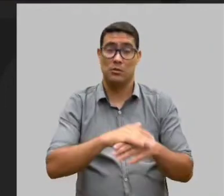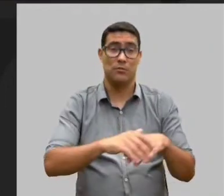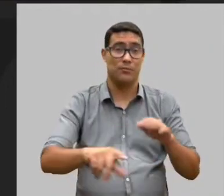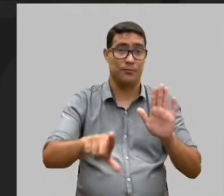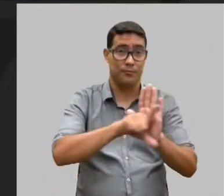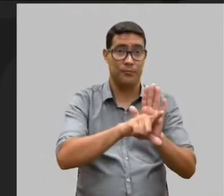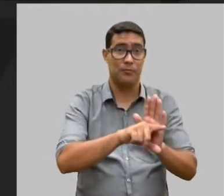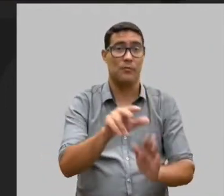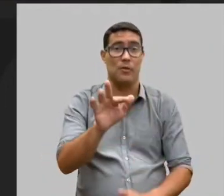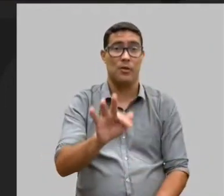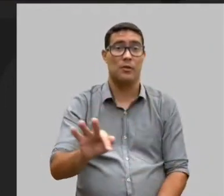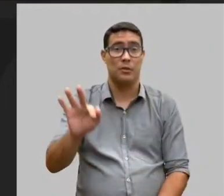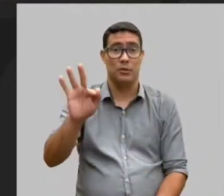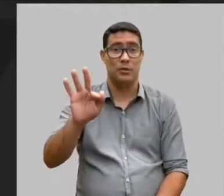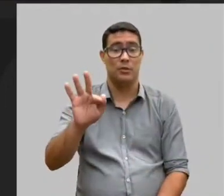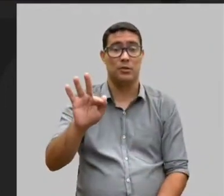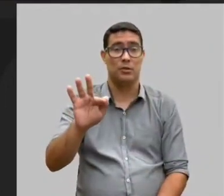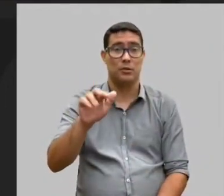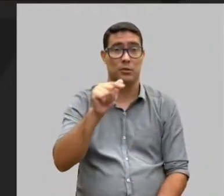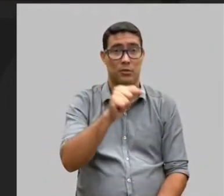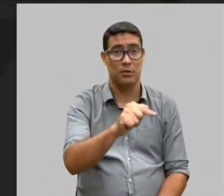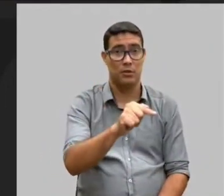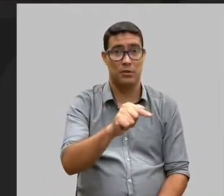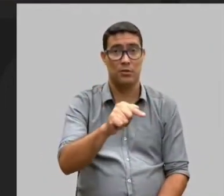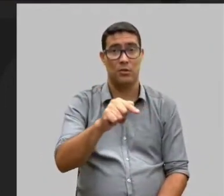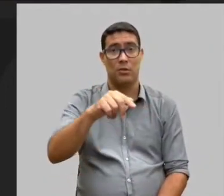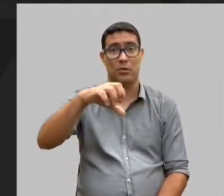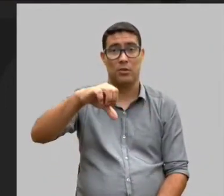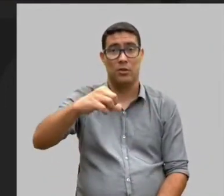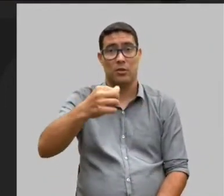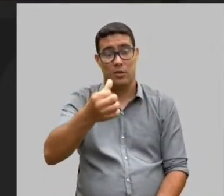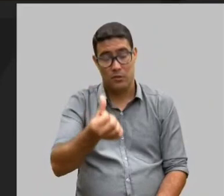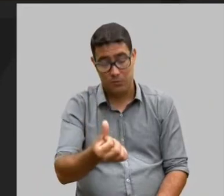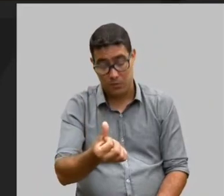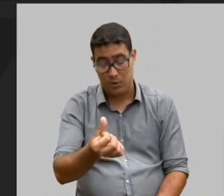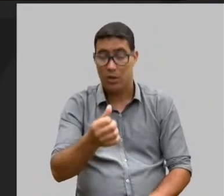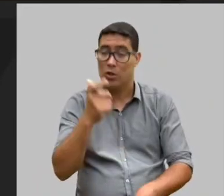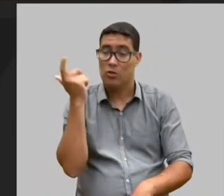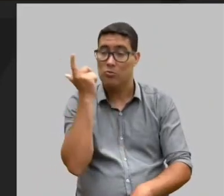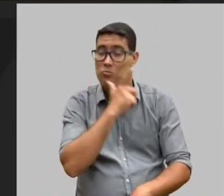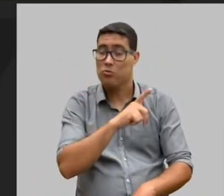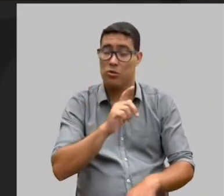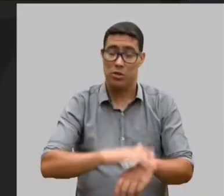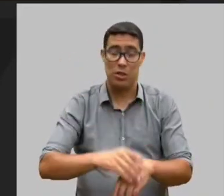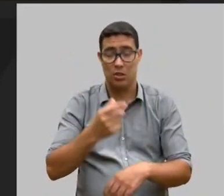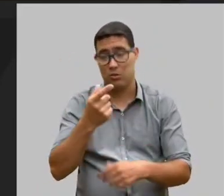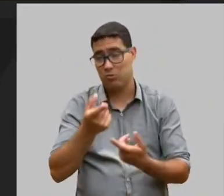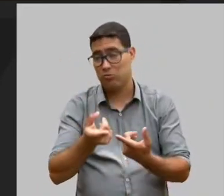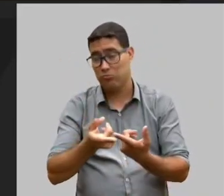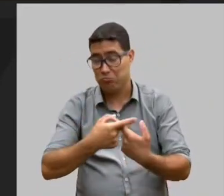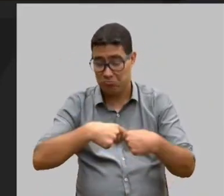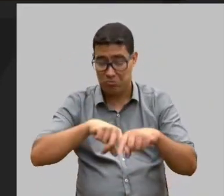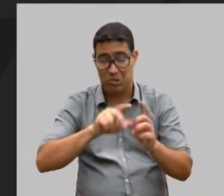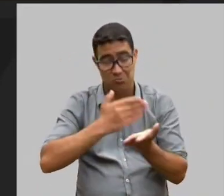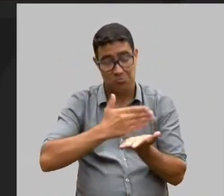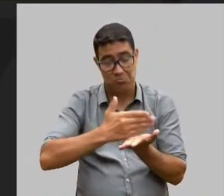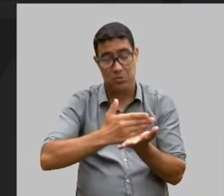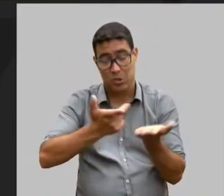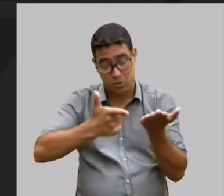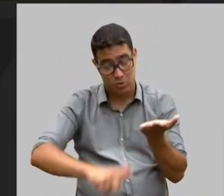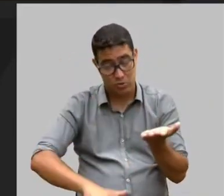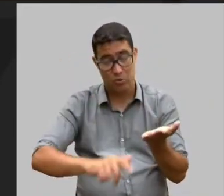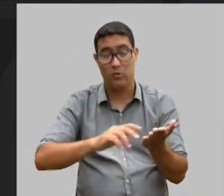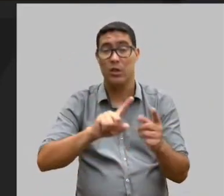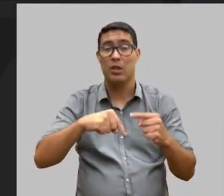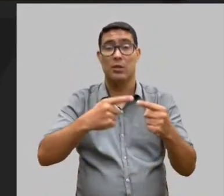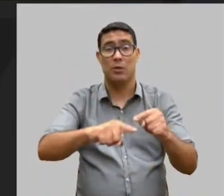aquela lei federal 7 976 refinanciou as dívidas dos Estados depois outra lei 189 e outra lei